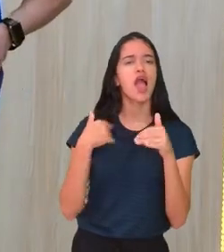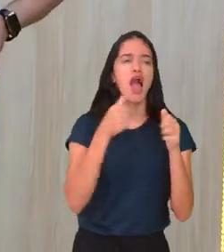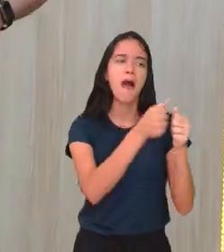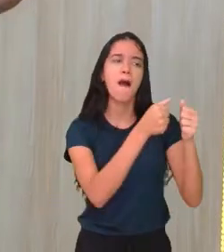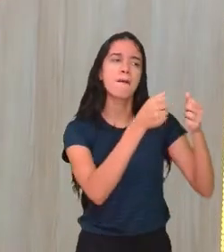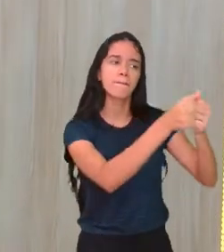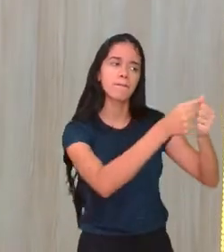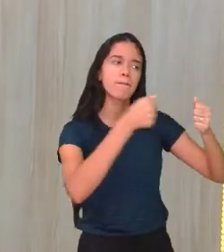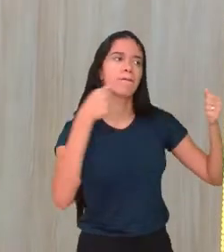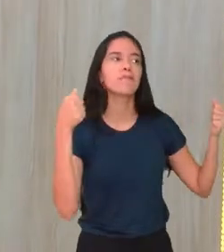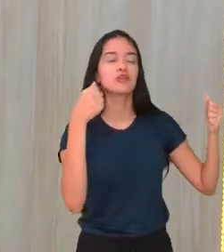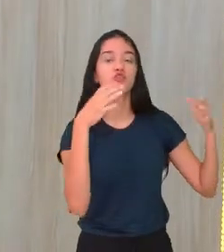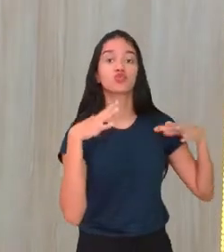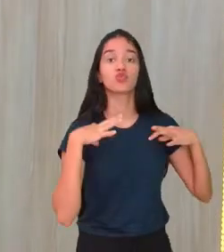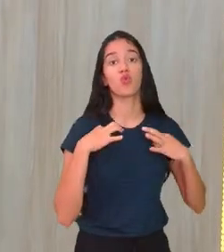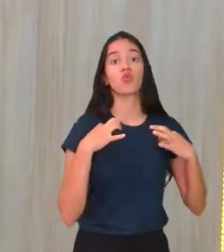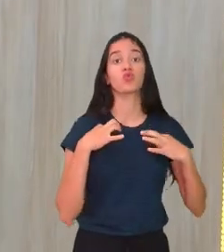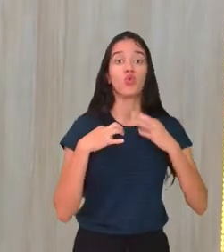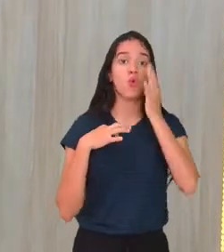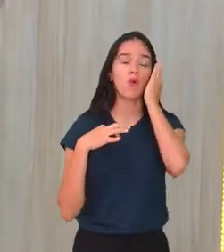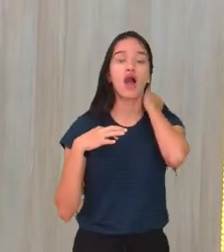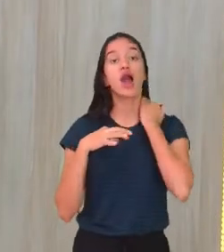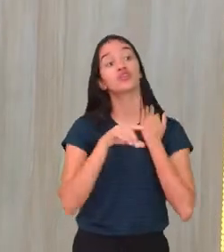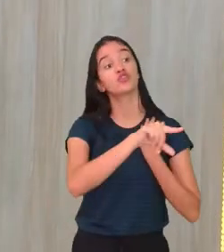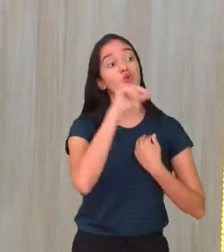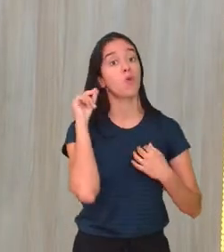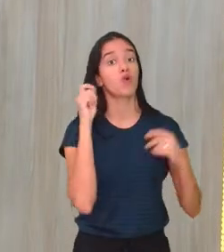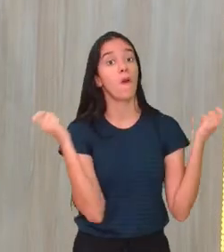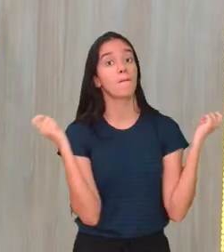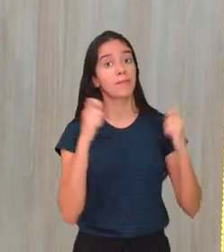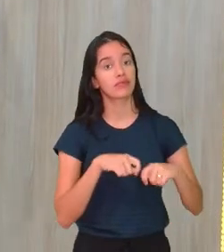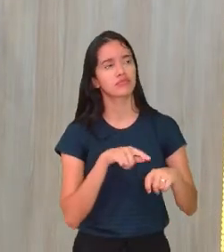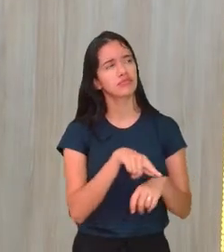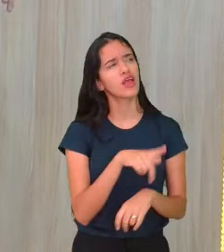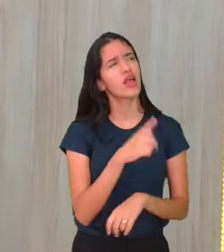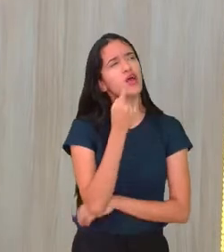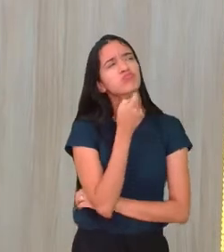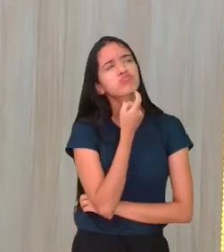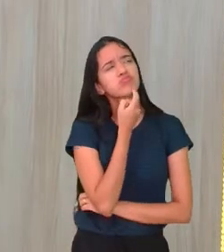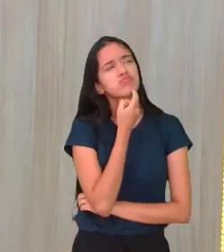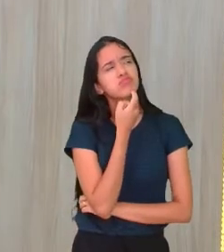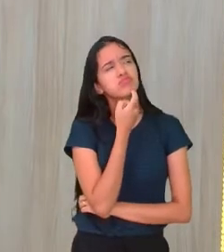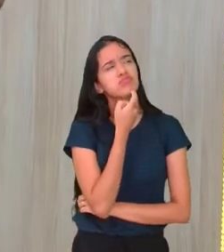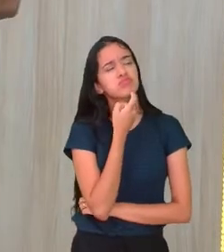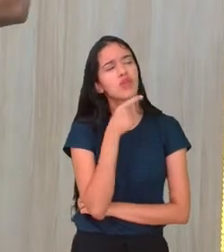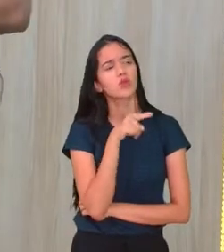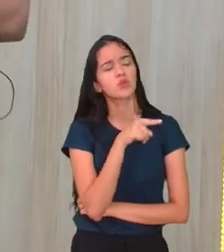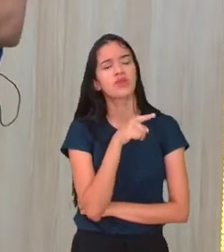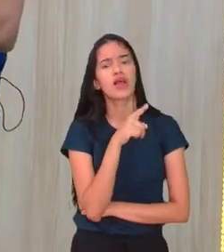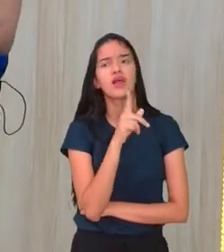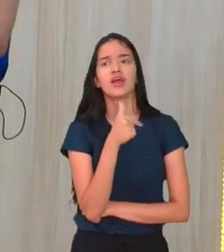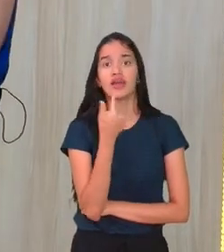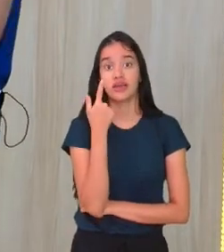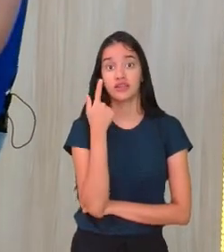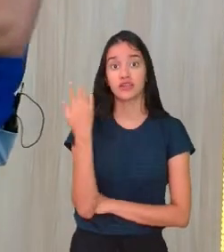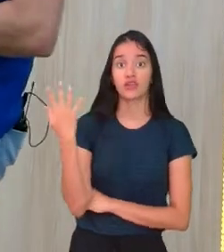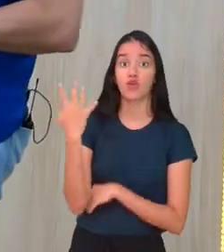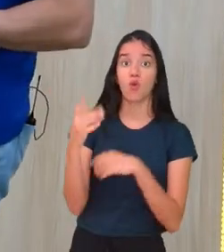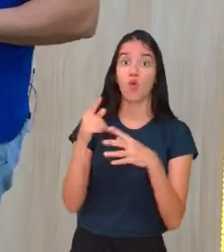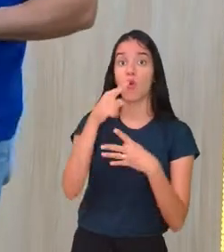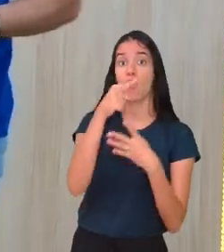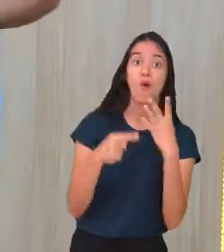guarda-roupa e das opções possíveis, ela ficou em dúvida aí entre essas